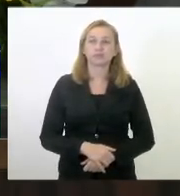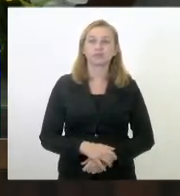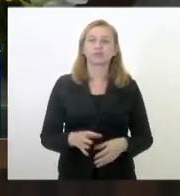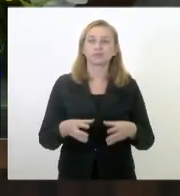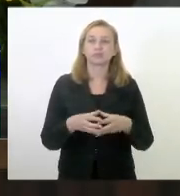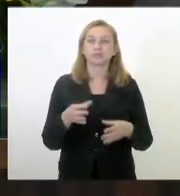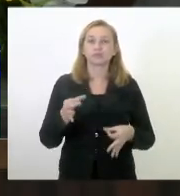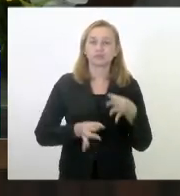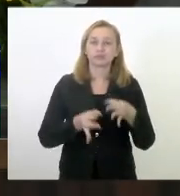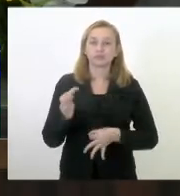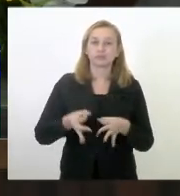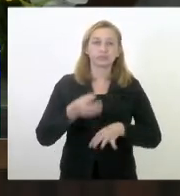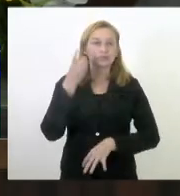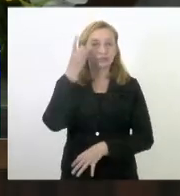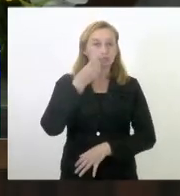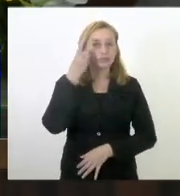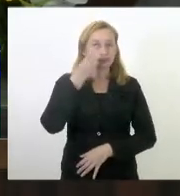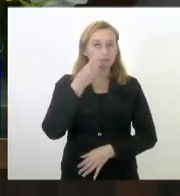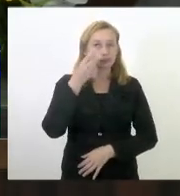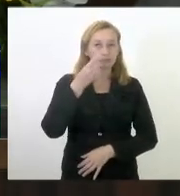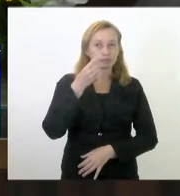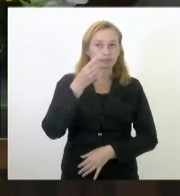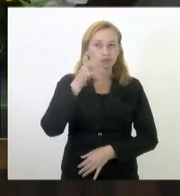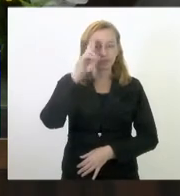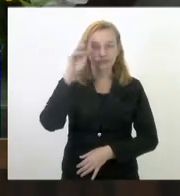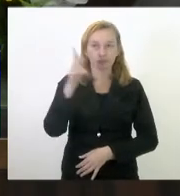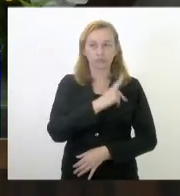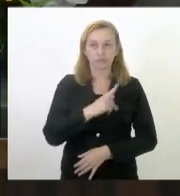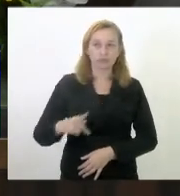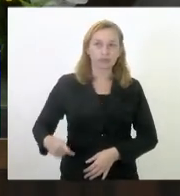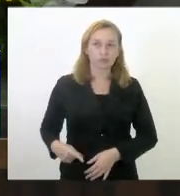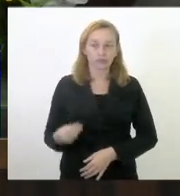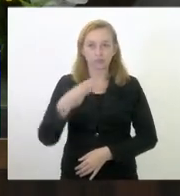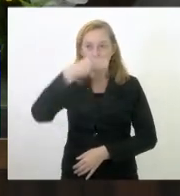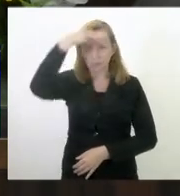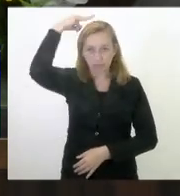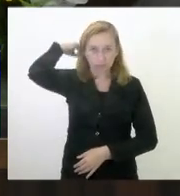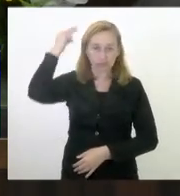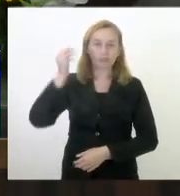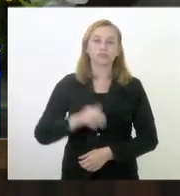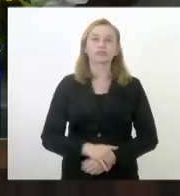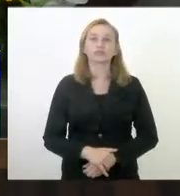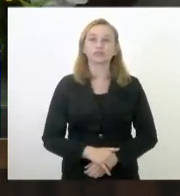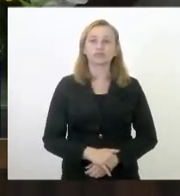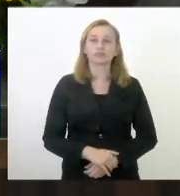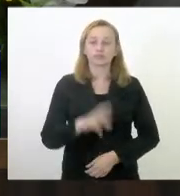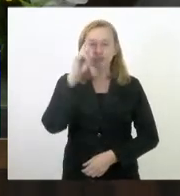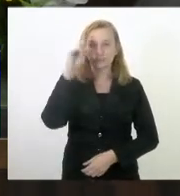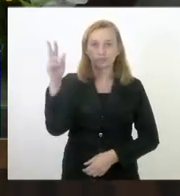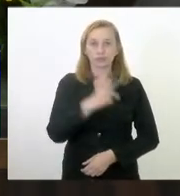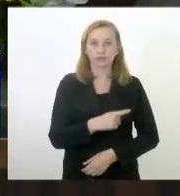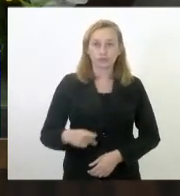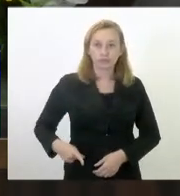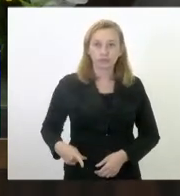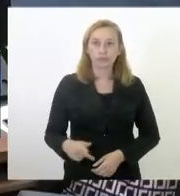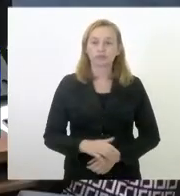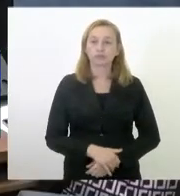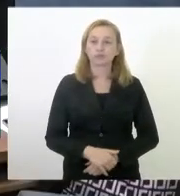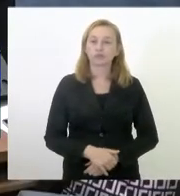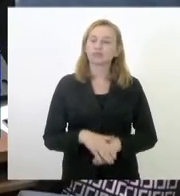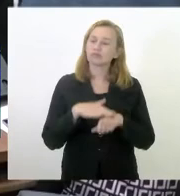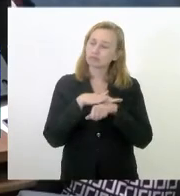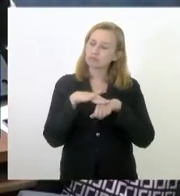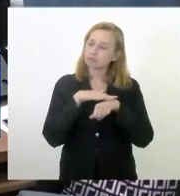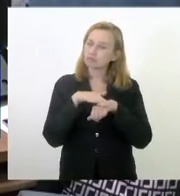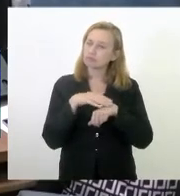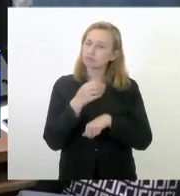Constituição e Justiça, o nobre deputado, senhor presidente Márcio Pacheco. Senhor presidente, eu conversei um